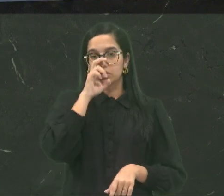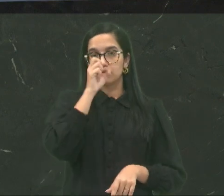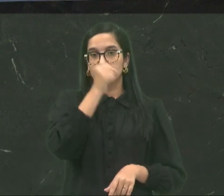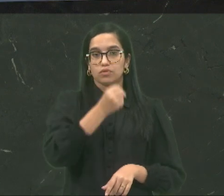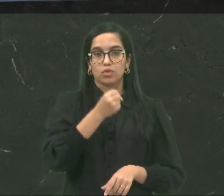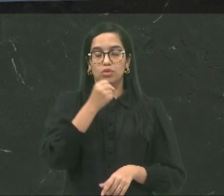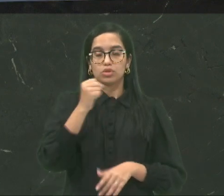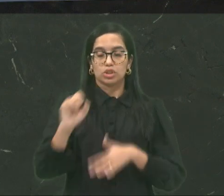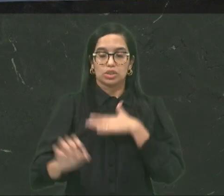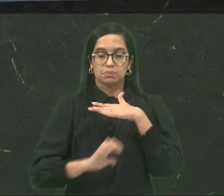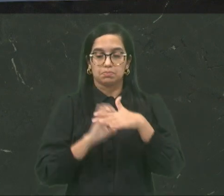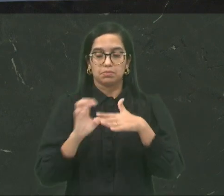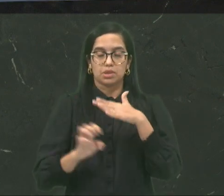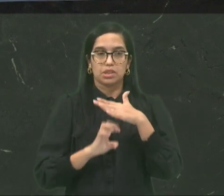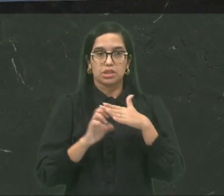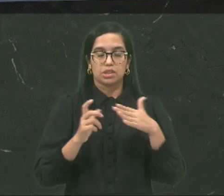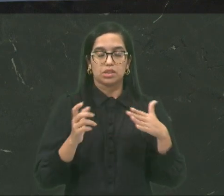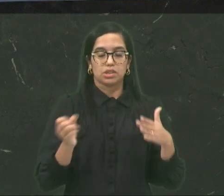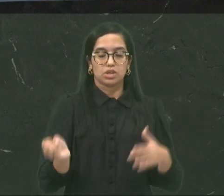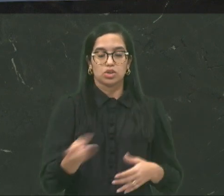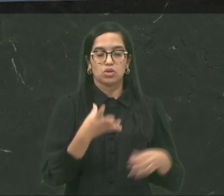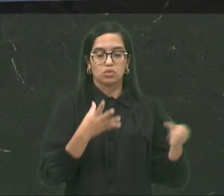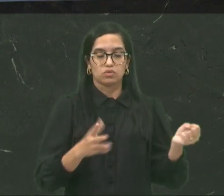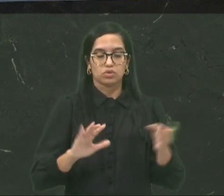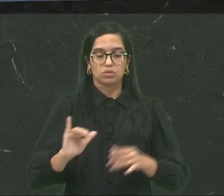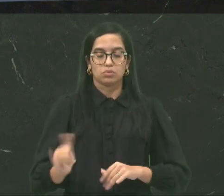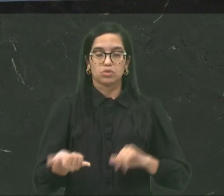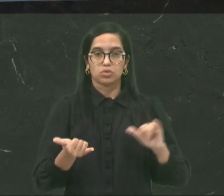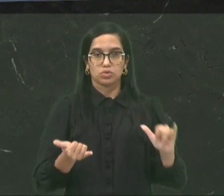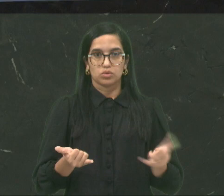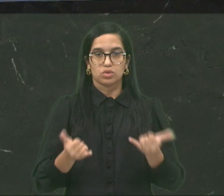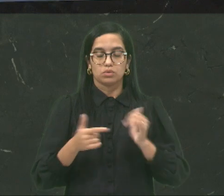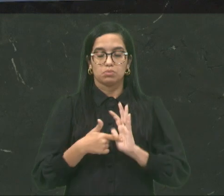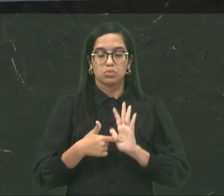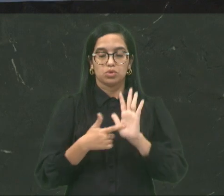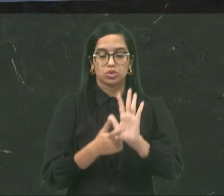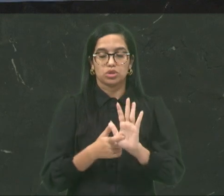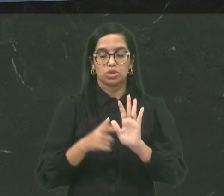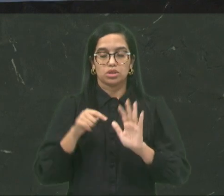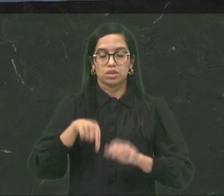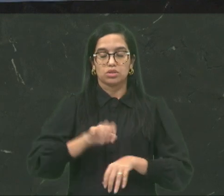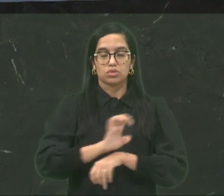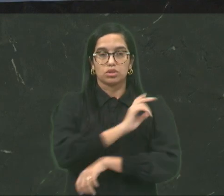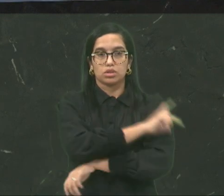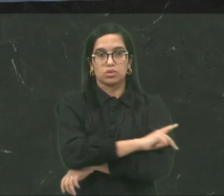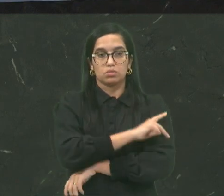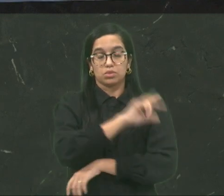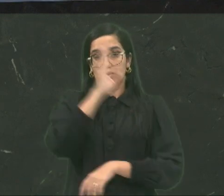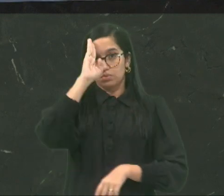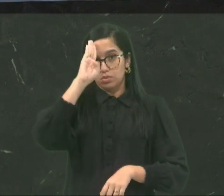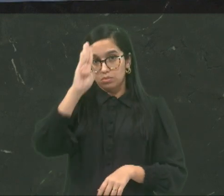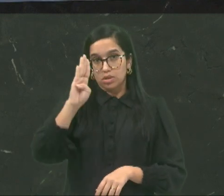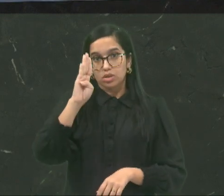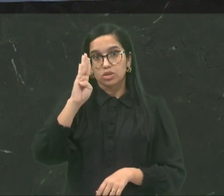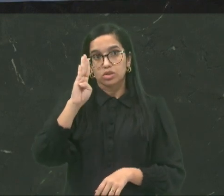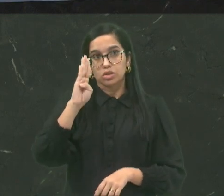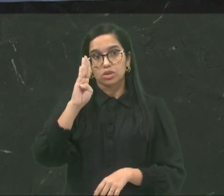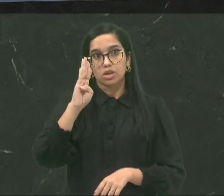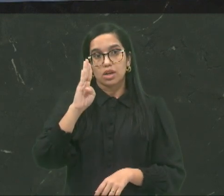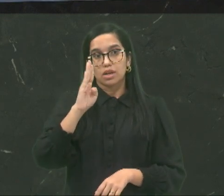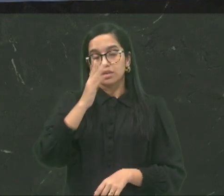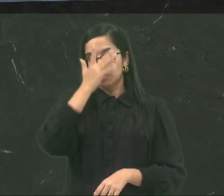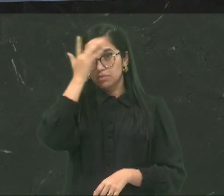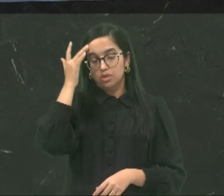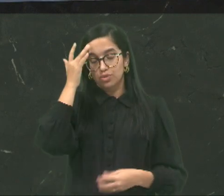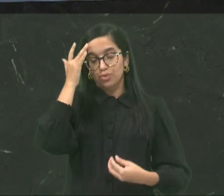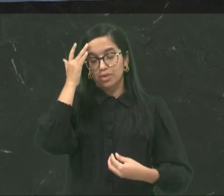a geração de emprego e renda, mostrando que os piauienses e, em especial, os florianenses são